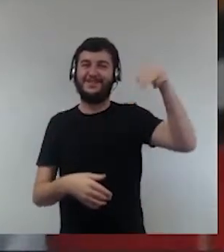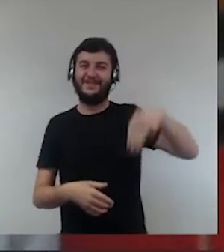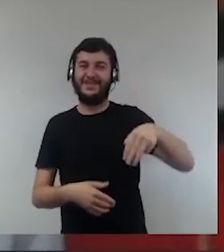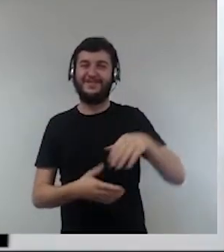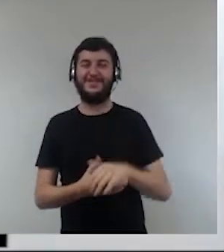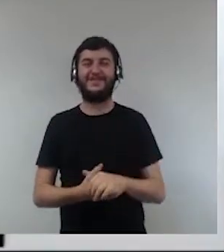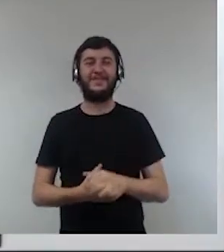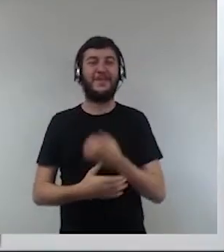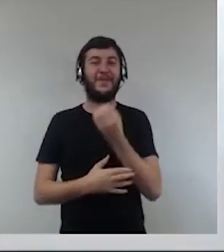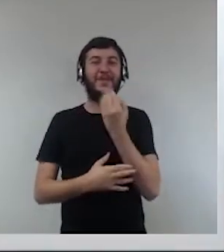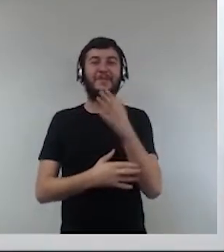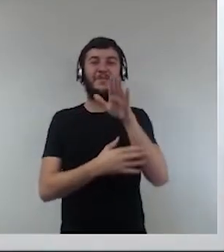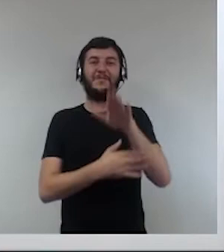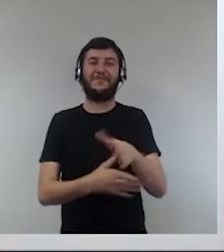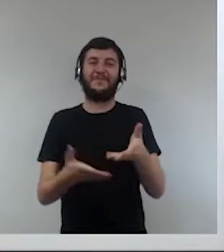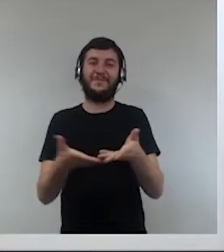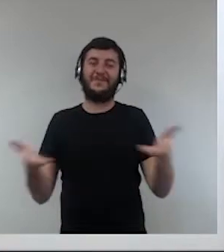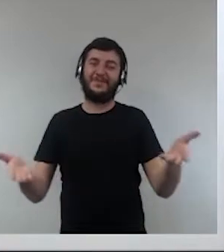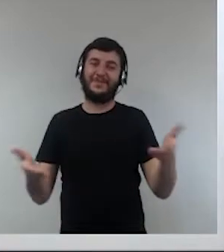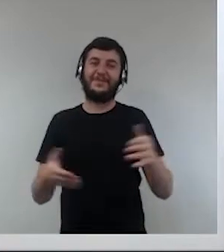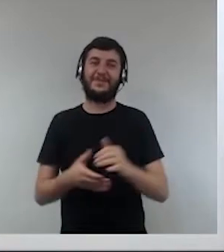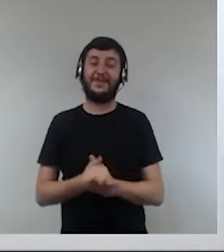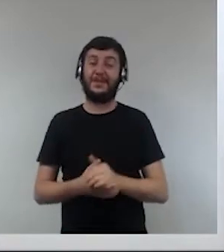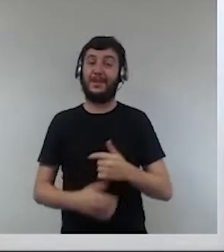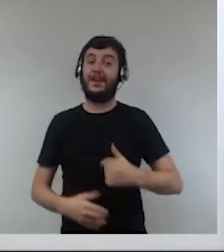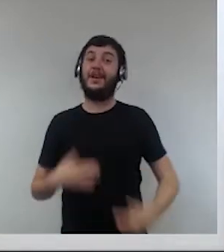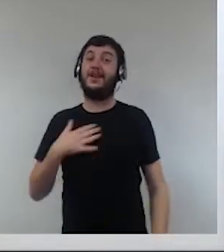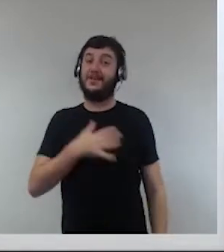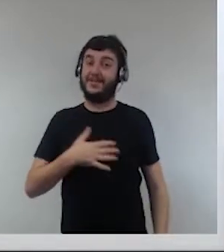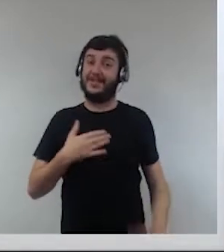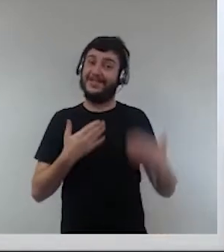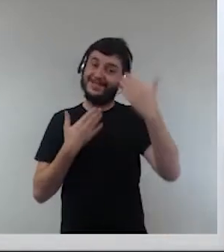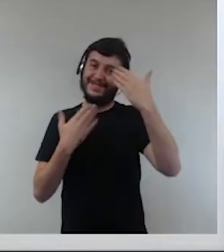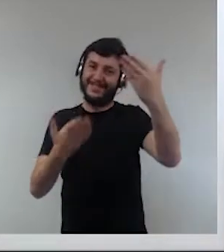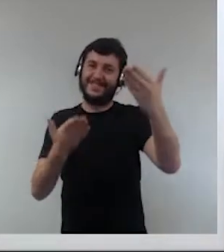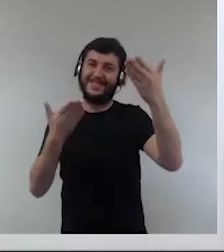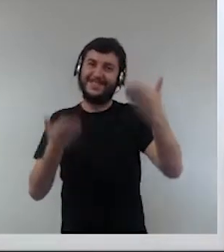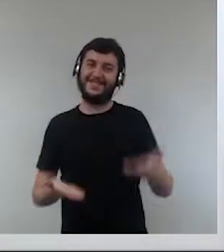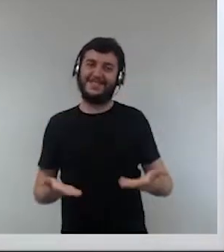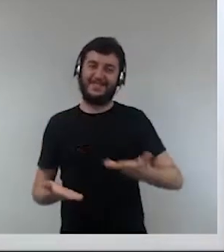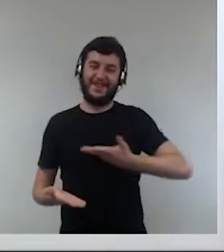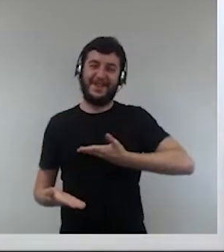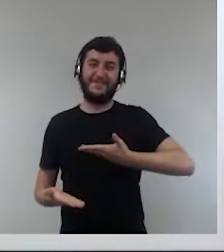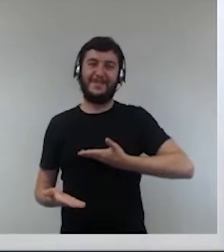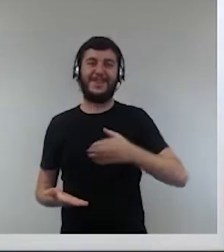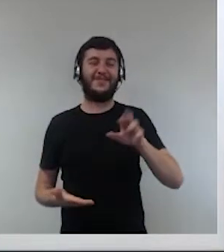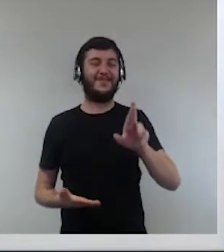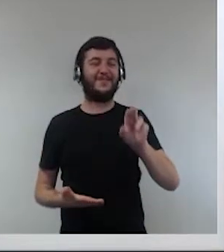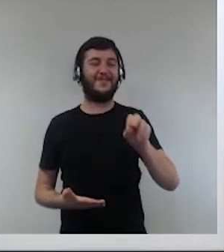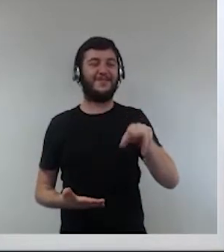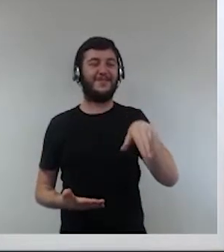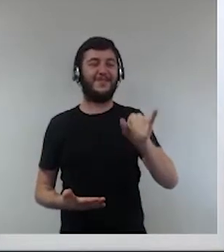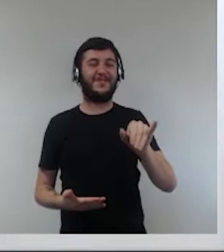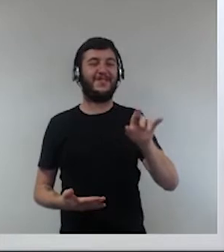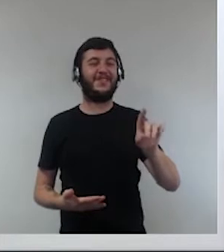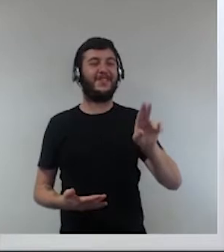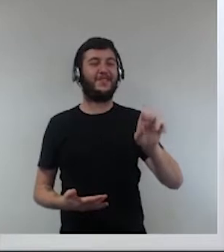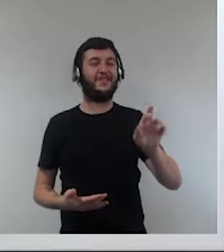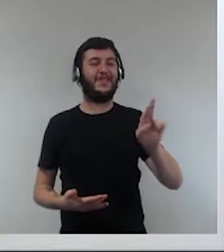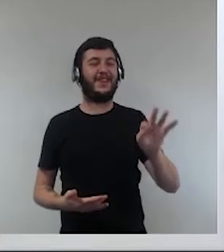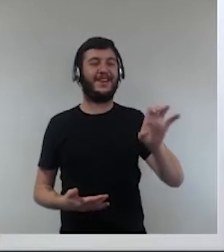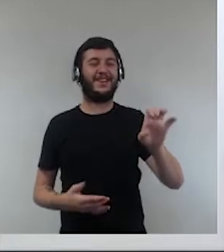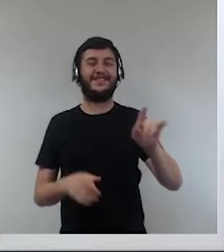Uma boa tarde a todos. Inicialmente, eu gostaria de agradecer ao querido amigo Rony Duarte pela gentileza de ter incluído meu nome